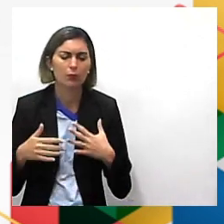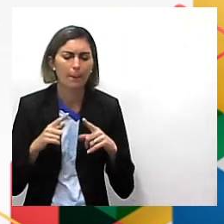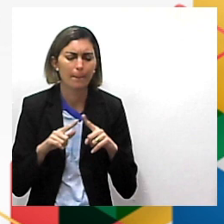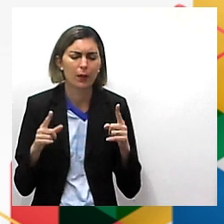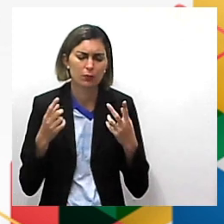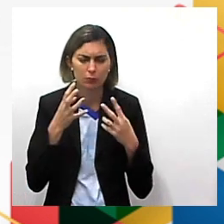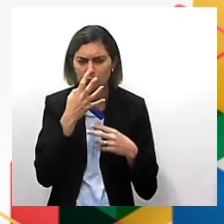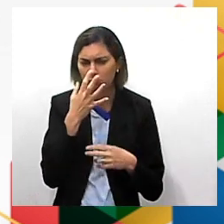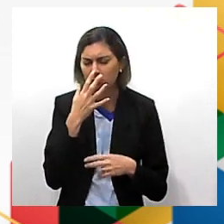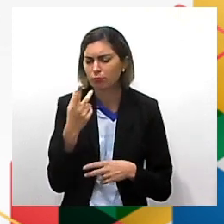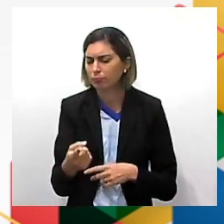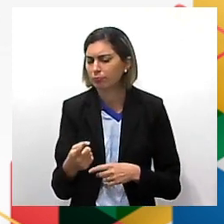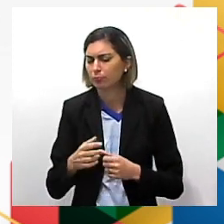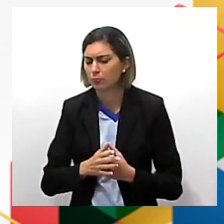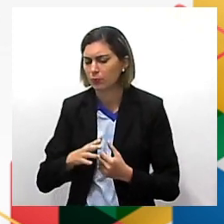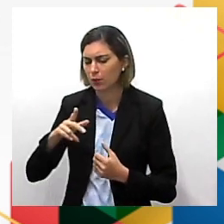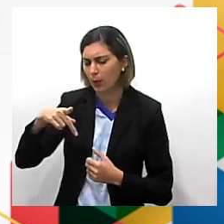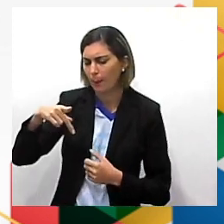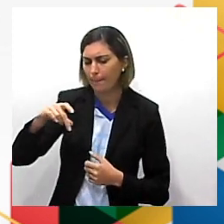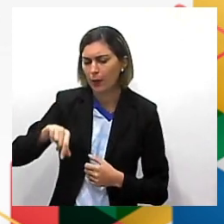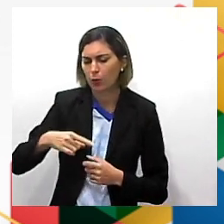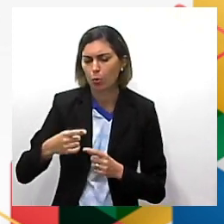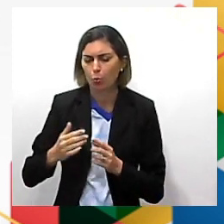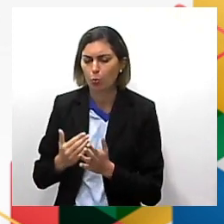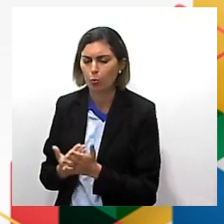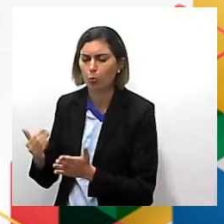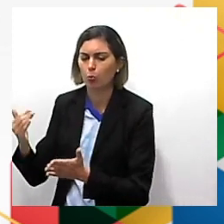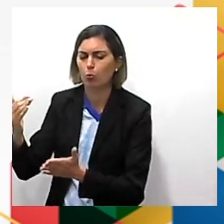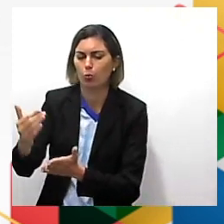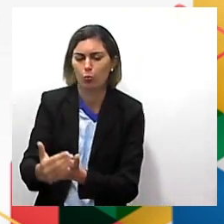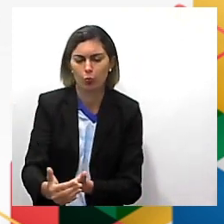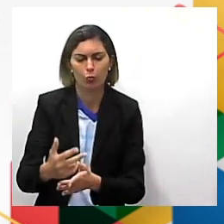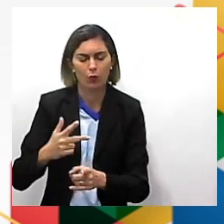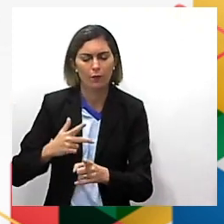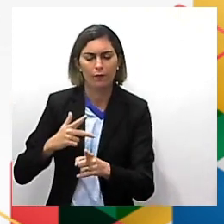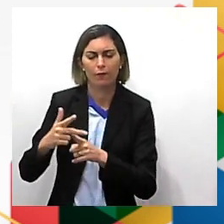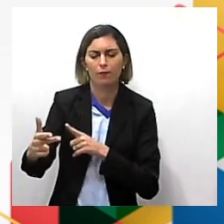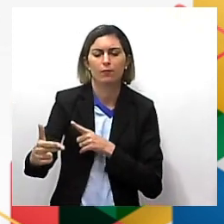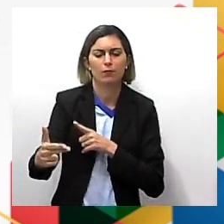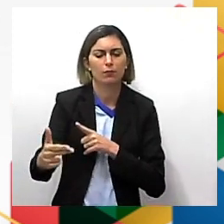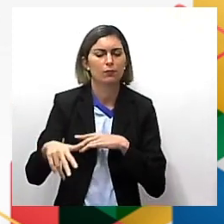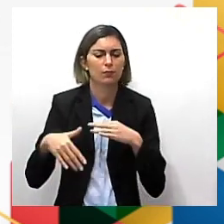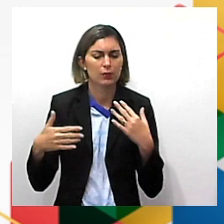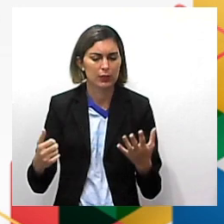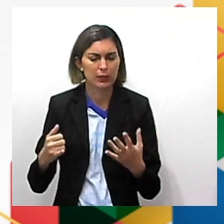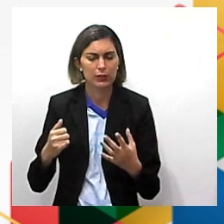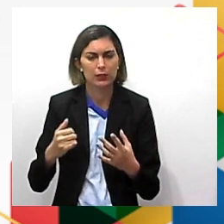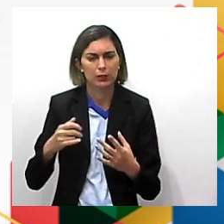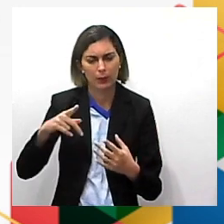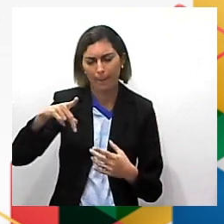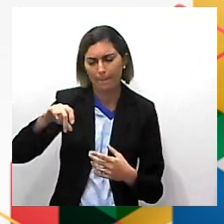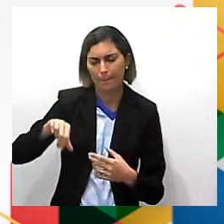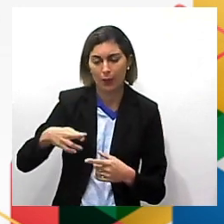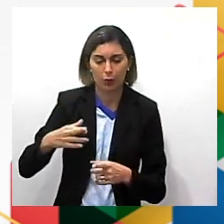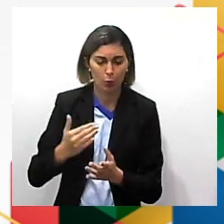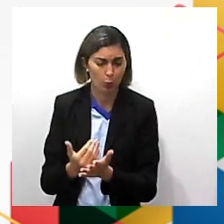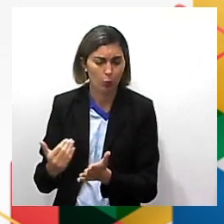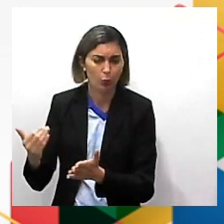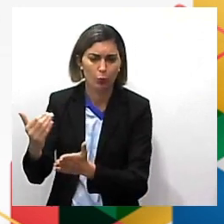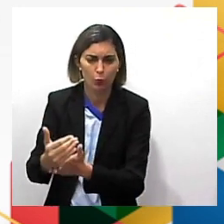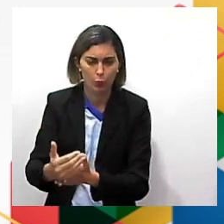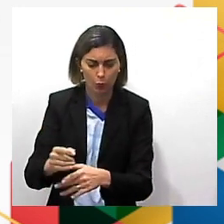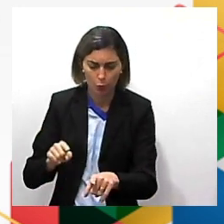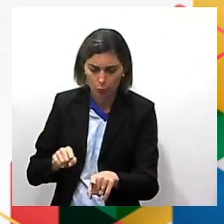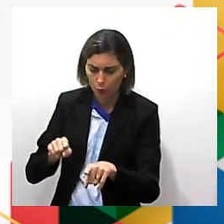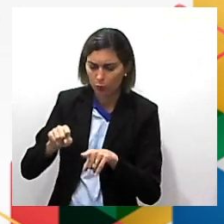Mas observe que Pedrão ultrapassa Luizinho e ganha a corrida. Então, se Pedrão ultrapassa